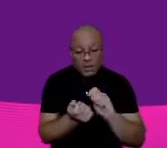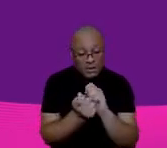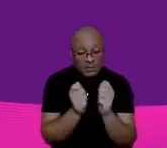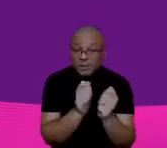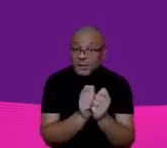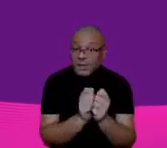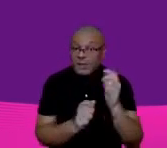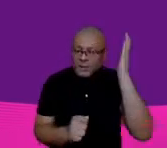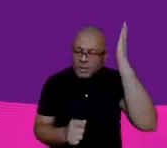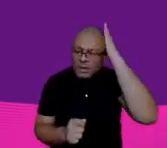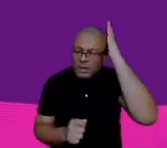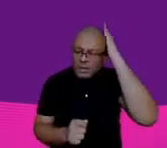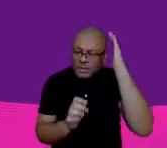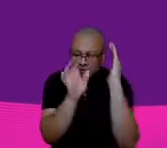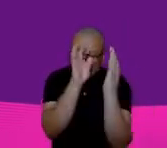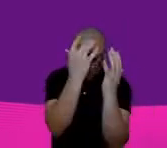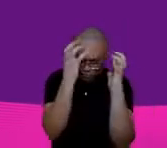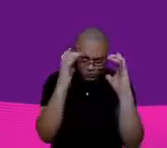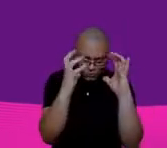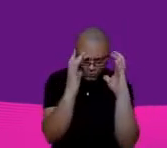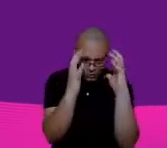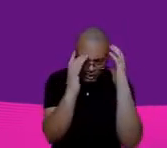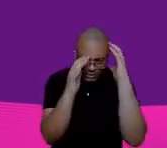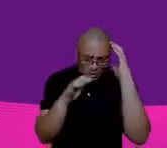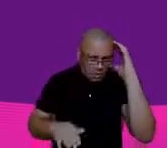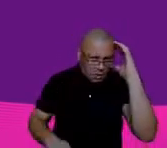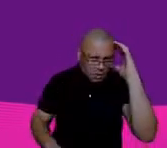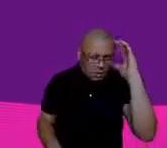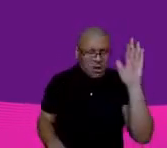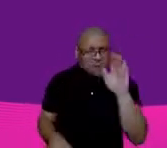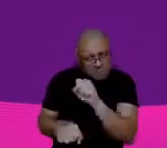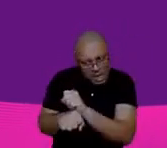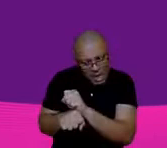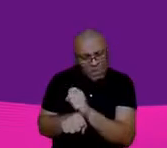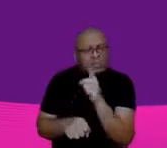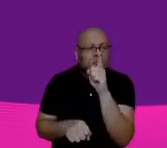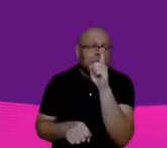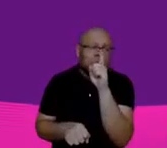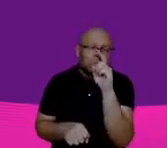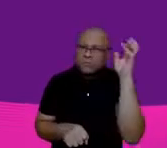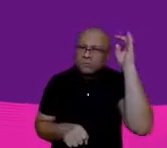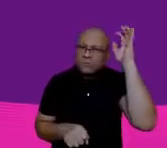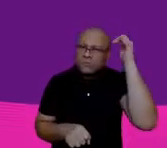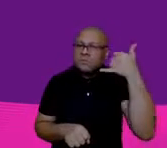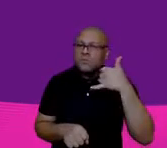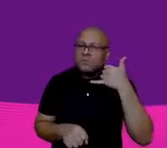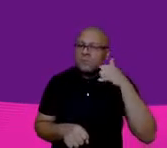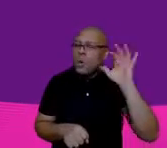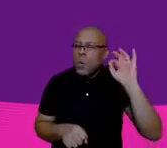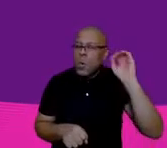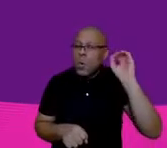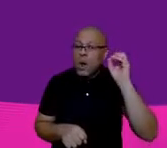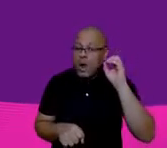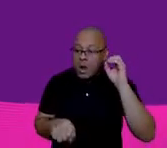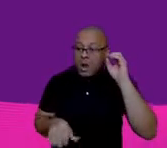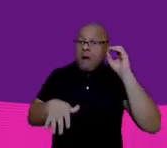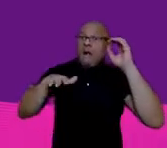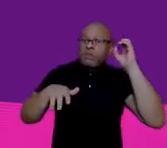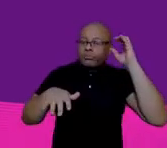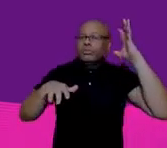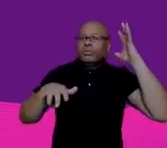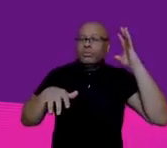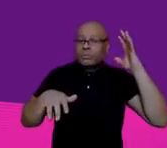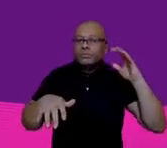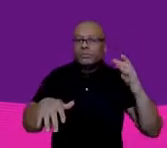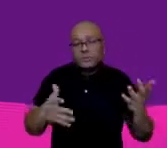interface cerebral e executar no momento mais personalizado. Essa é a personalização da estimulação. Era esses avanços que eu queria